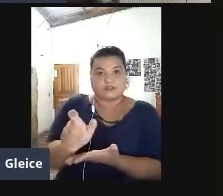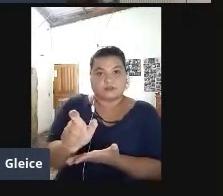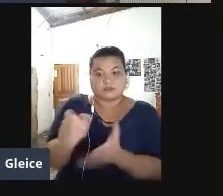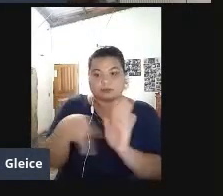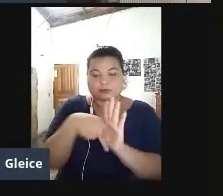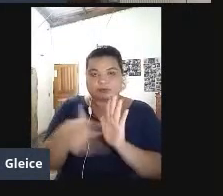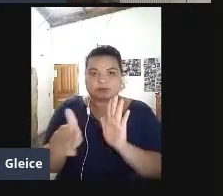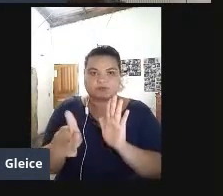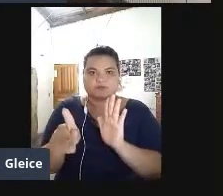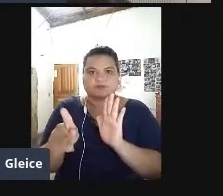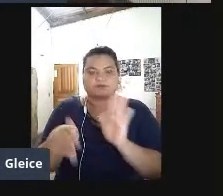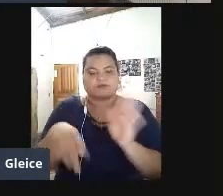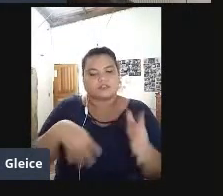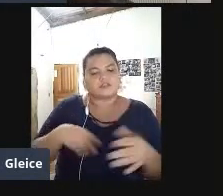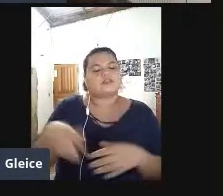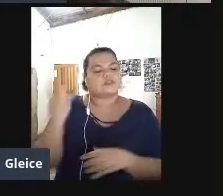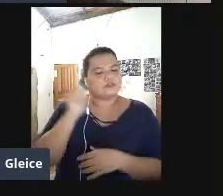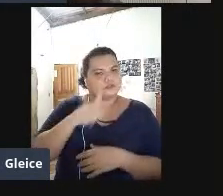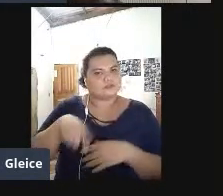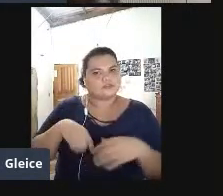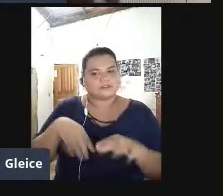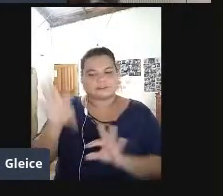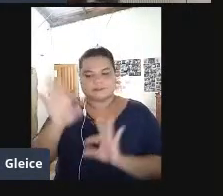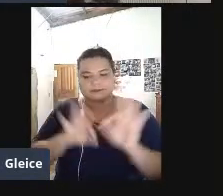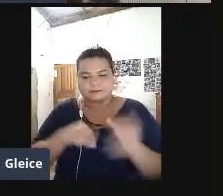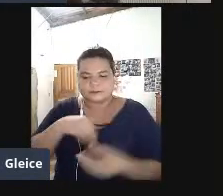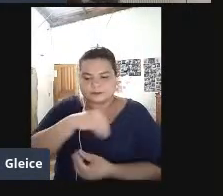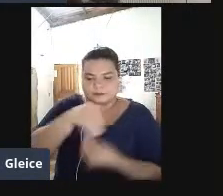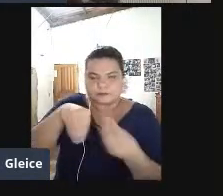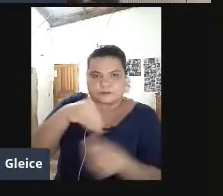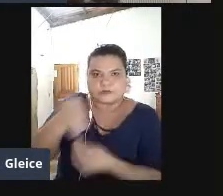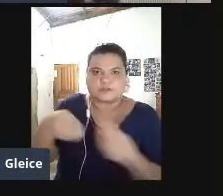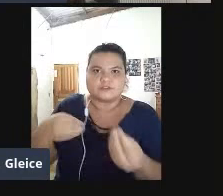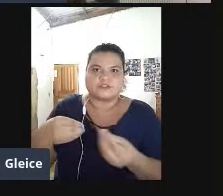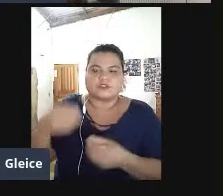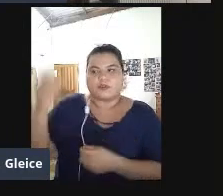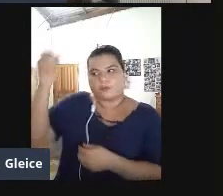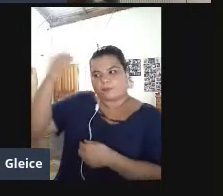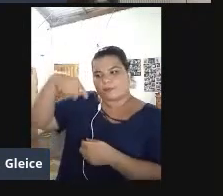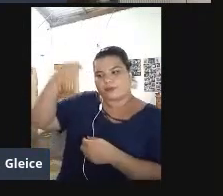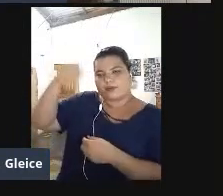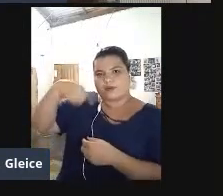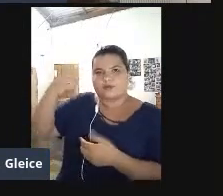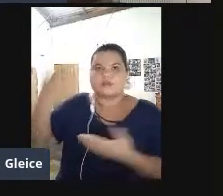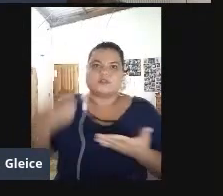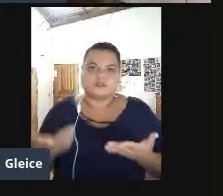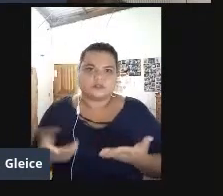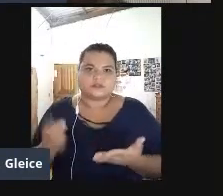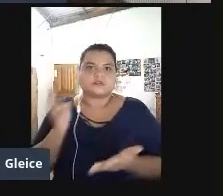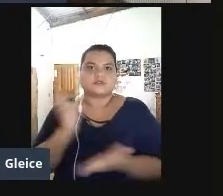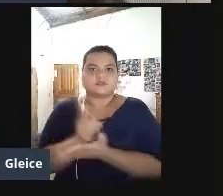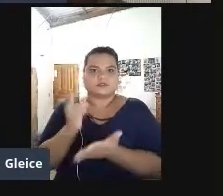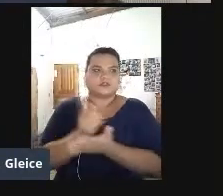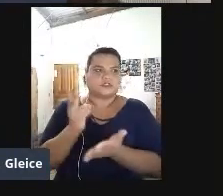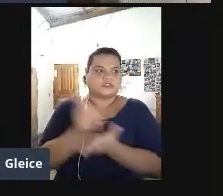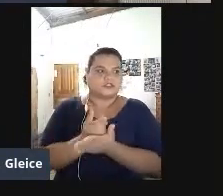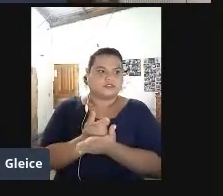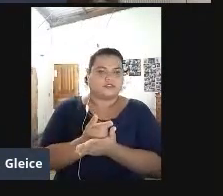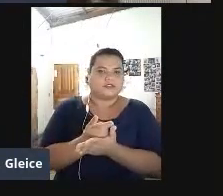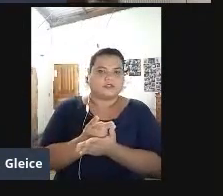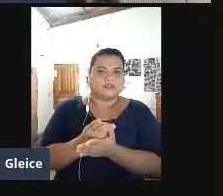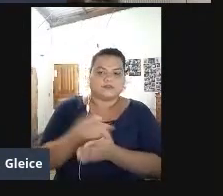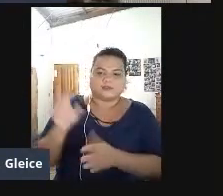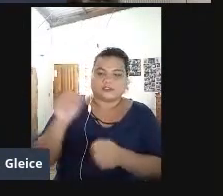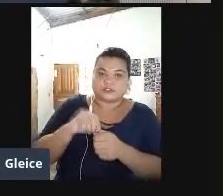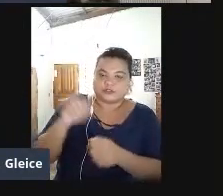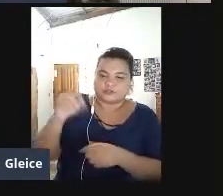administração com segurança. Né? Sempre quando eu faço modulação ou proteica, ou de componentes para controle de diarreia